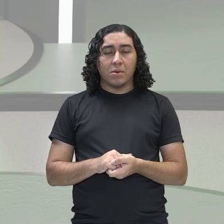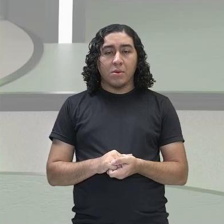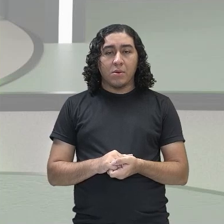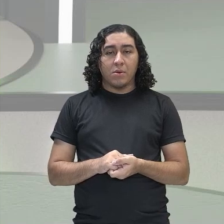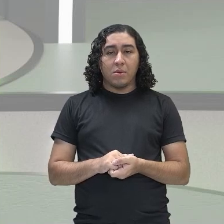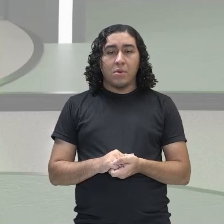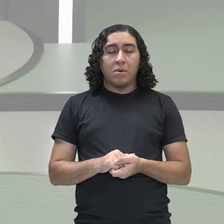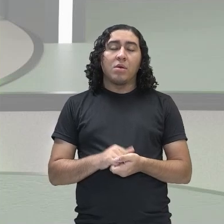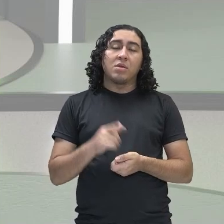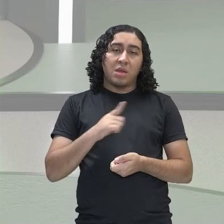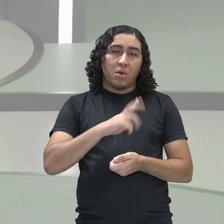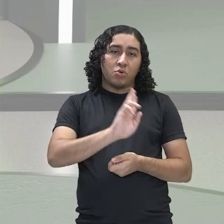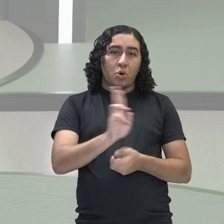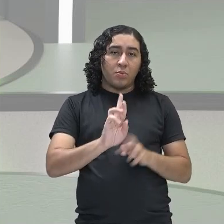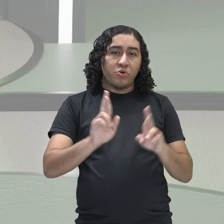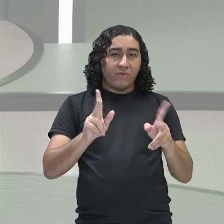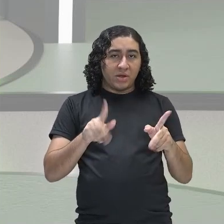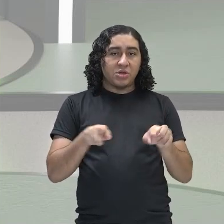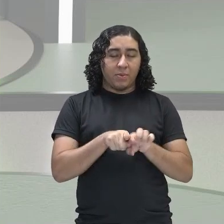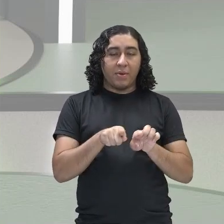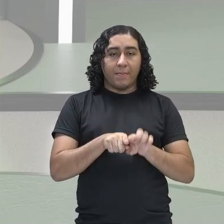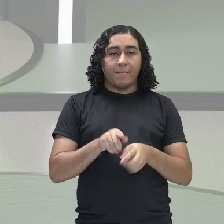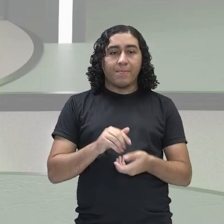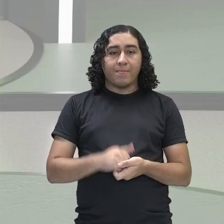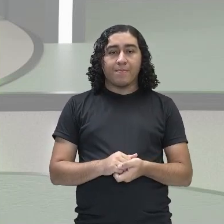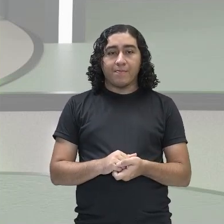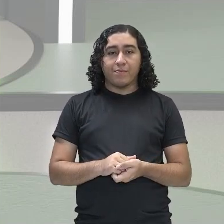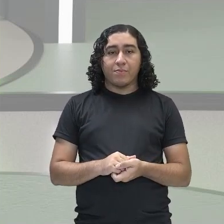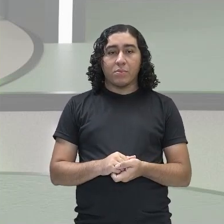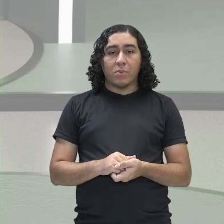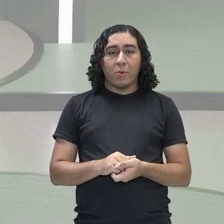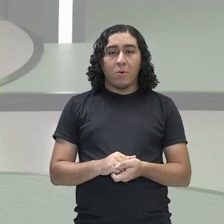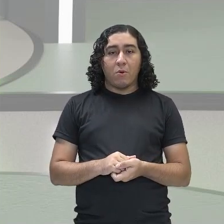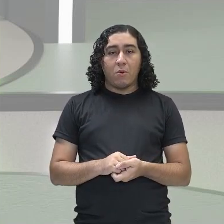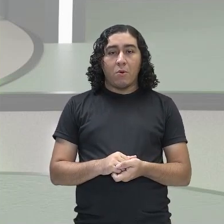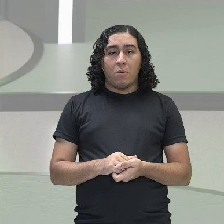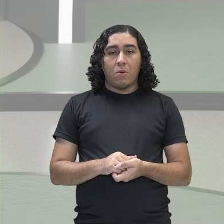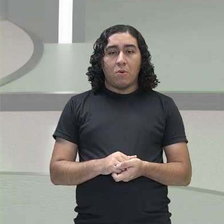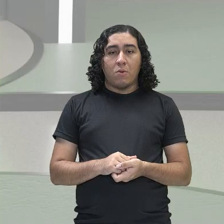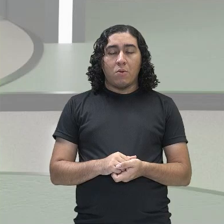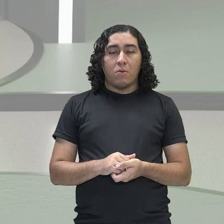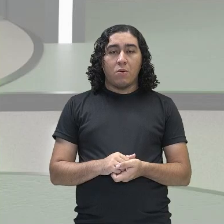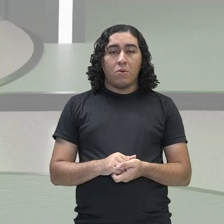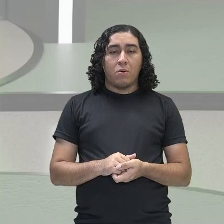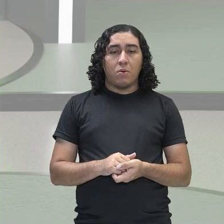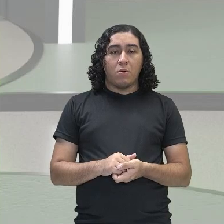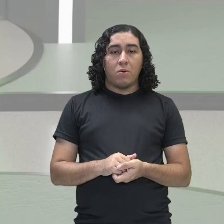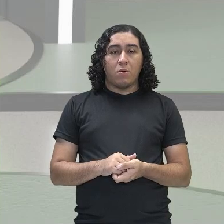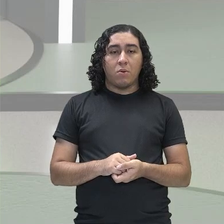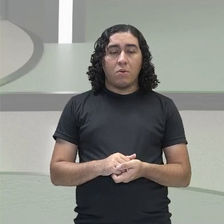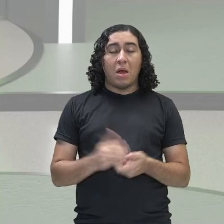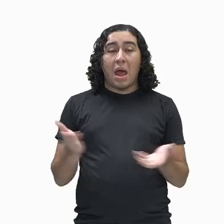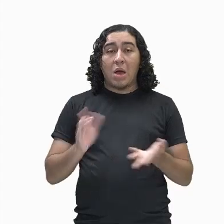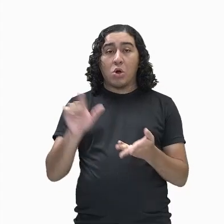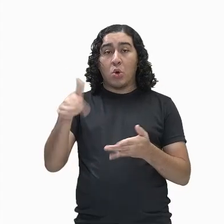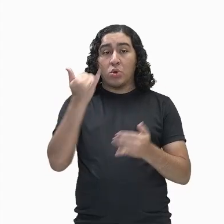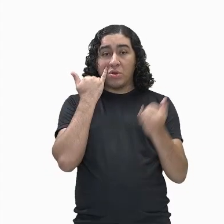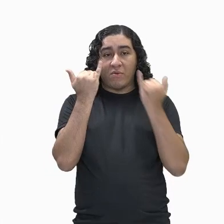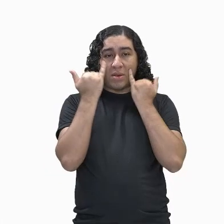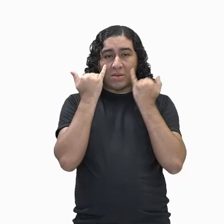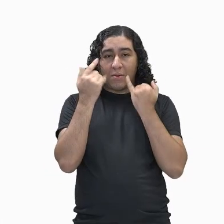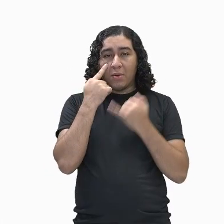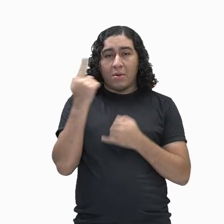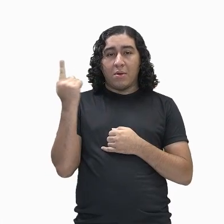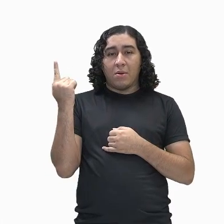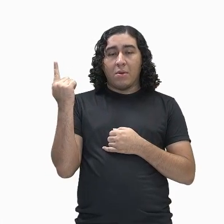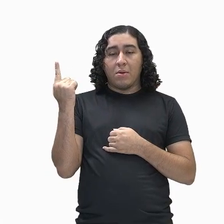essa denominação para o cerrado, que é chamado de savana brasileira. Vamos conhecer outras informações sobre esse bioma. O